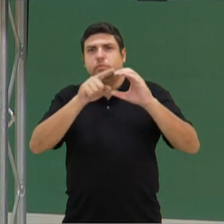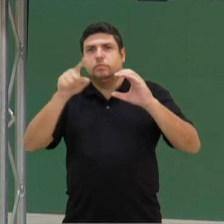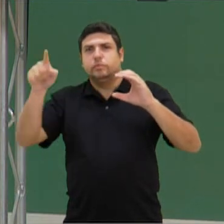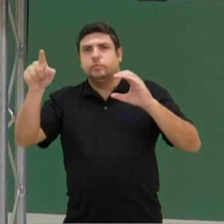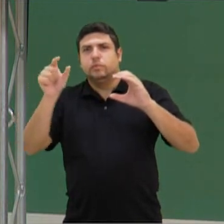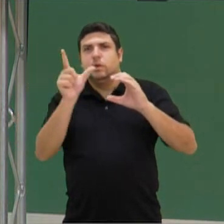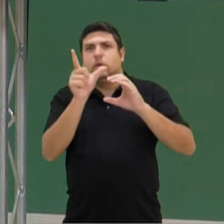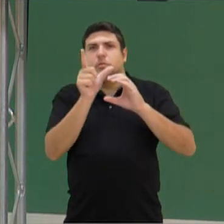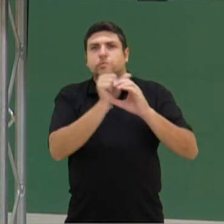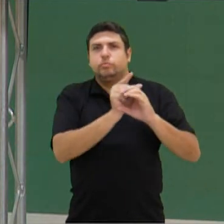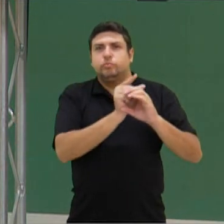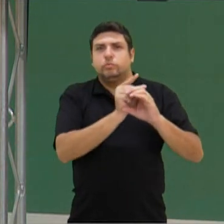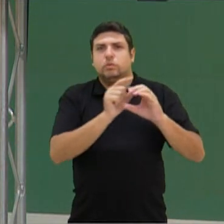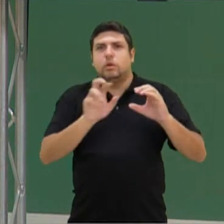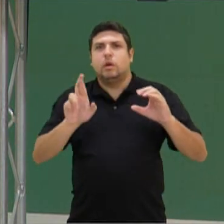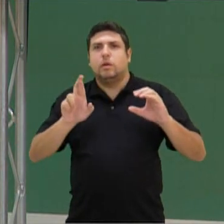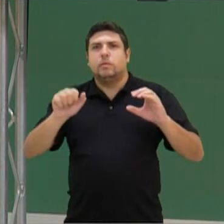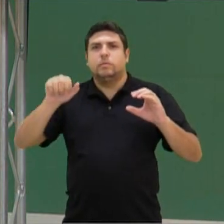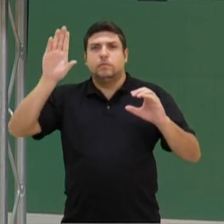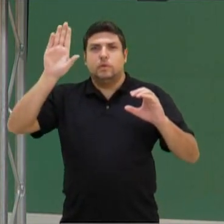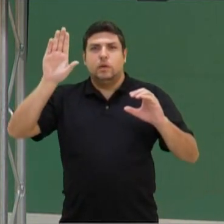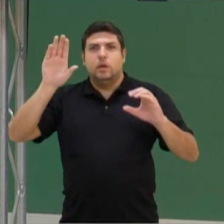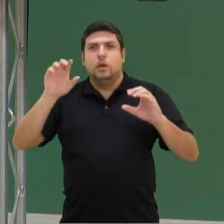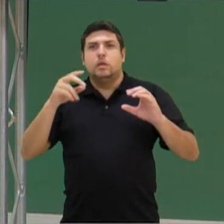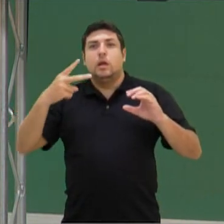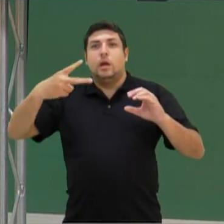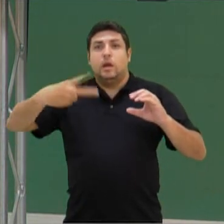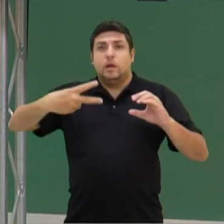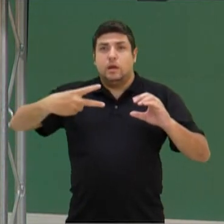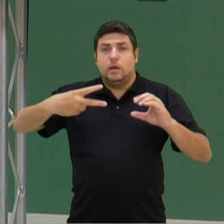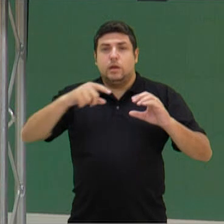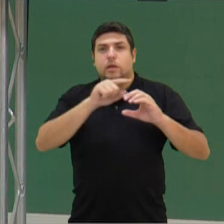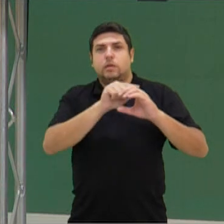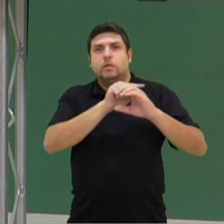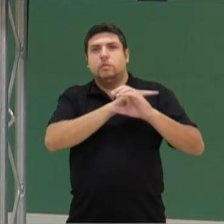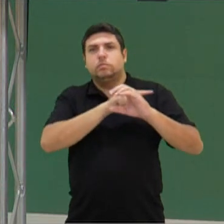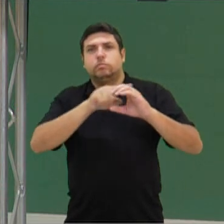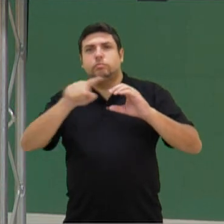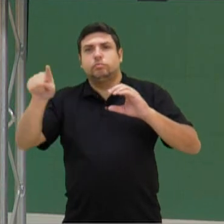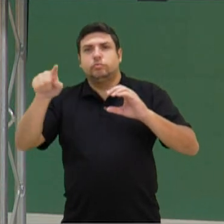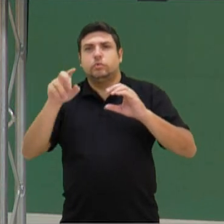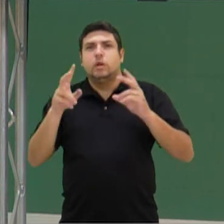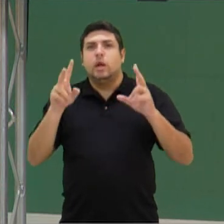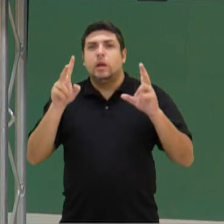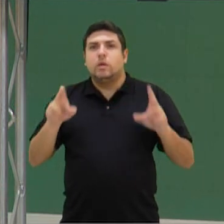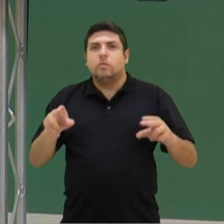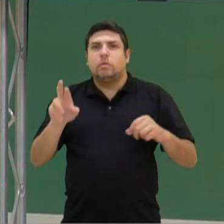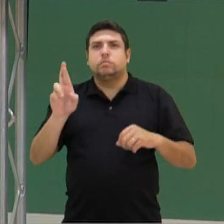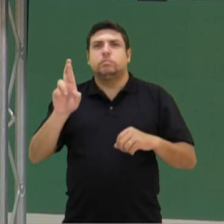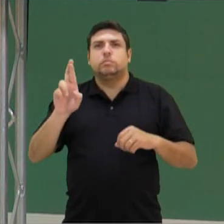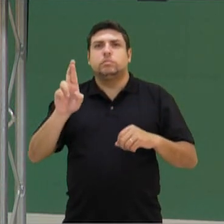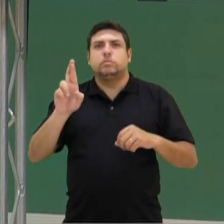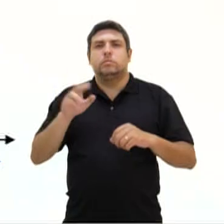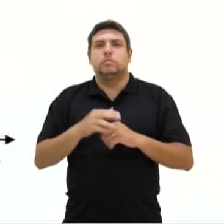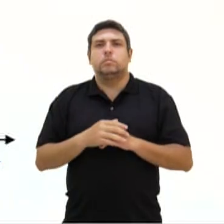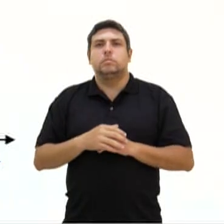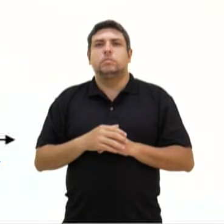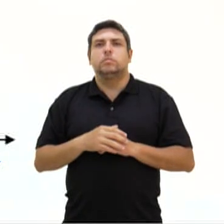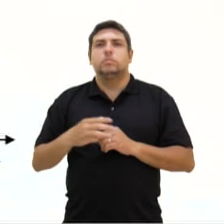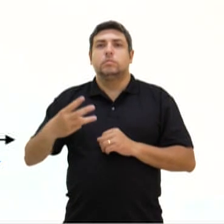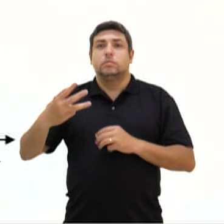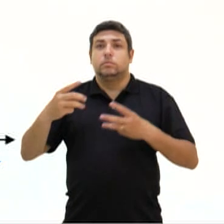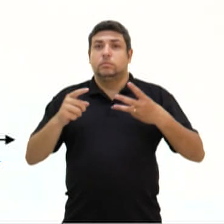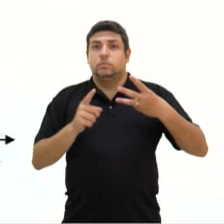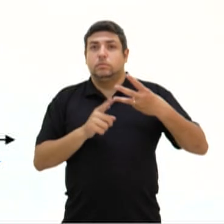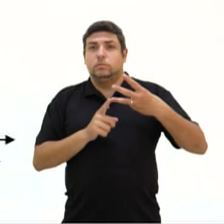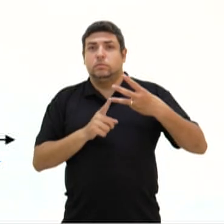circunferência. Segunda situação, ela é igual ao raio, ela é tangente à circunferência. E vamos para a terceira situação, quando